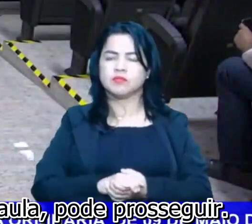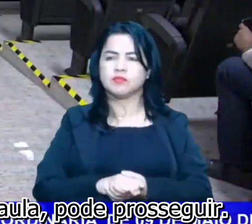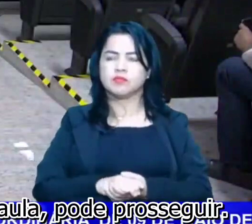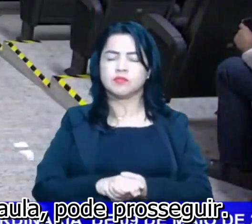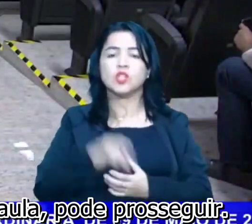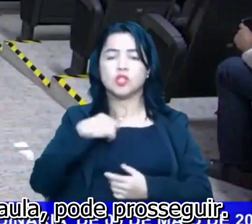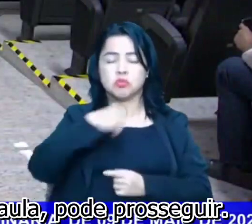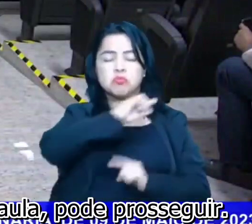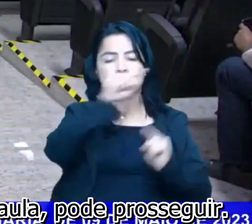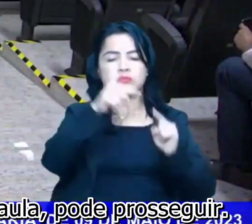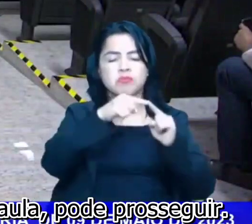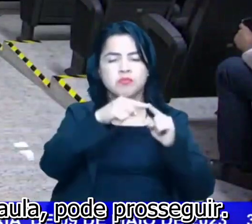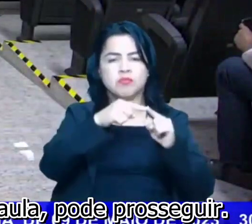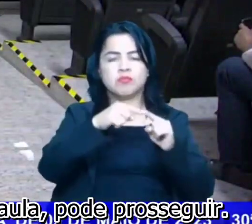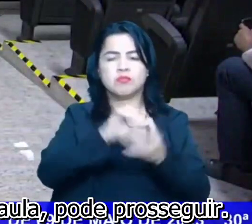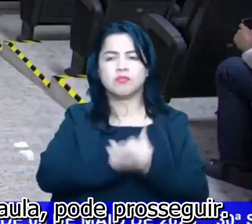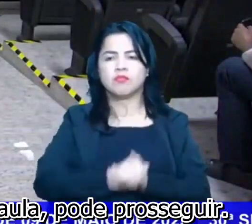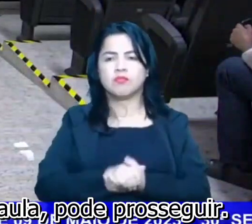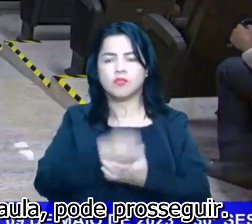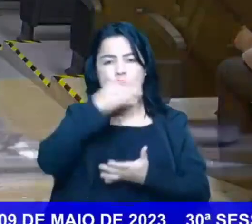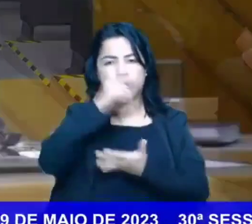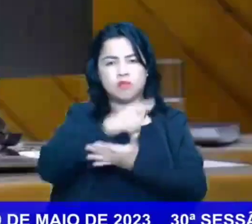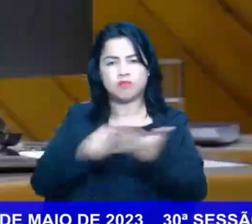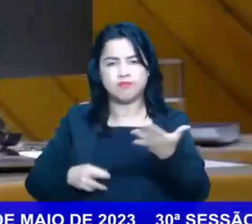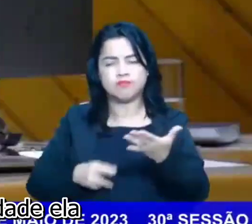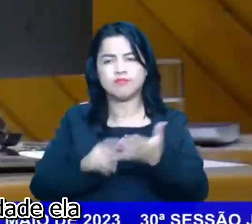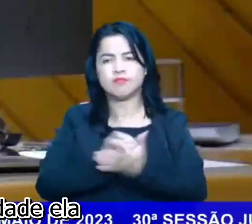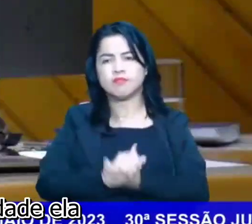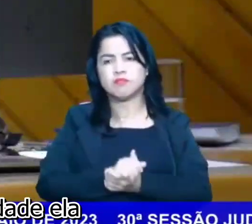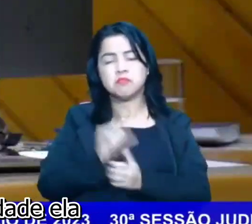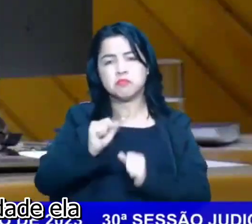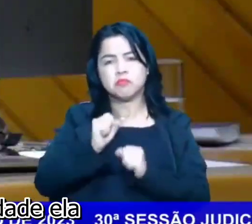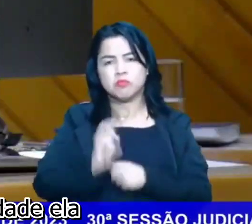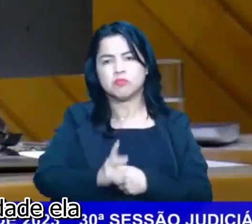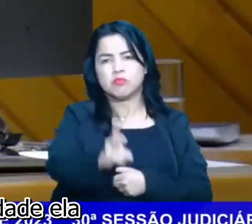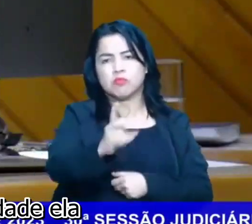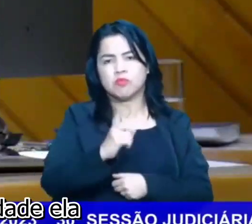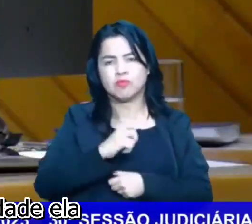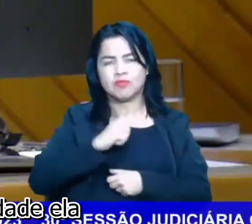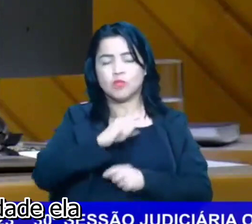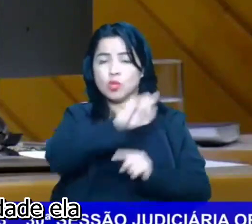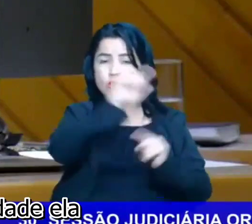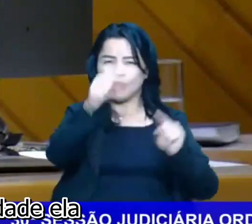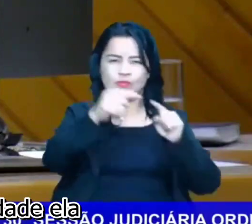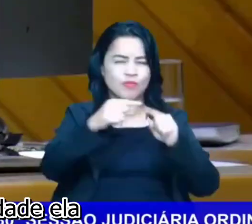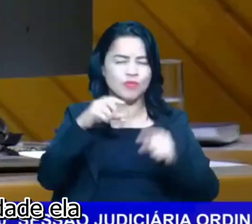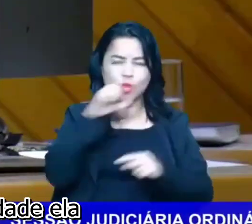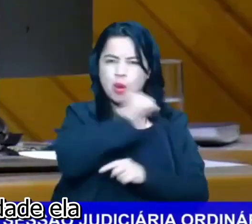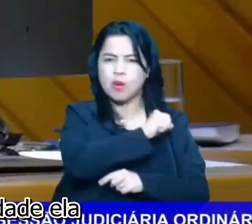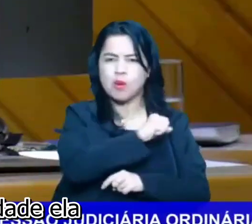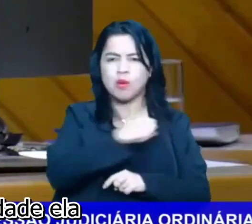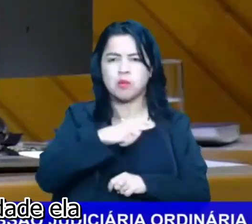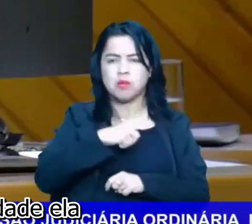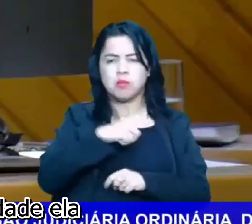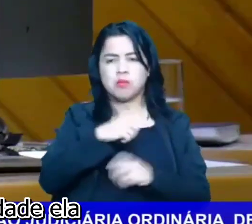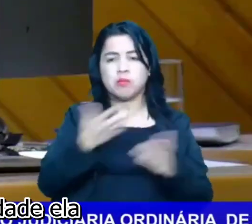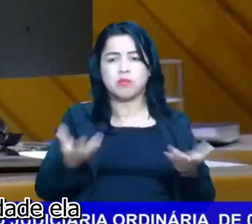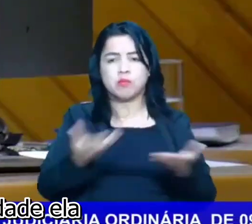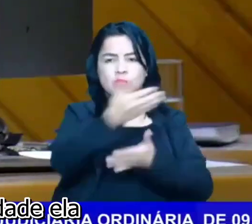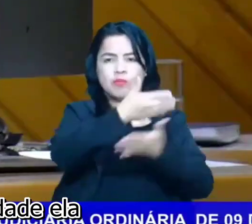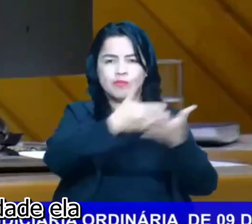Imagem. Reitero parecer, senhor presidente. Reiterado, doutora Paula, pode prosseguir. Novamente. Bom, aqui, sejamos objetivos, a